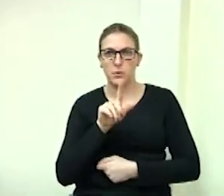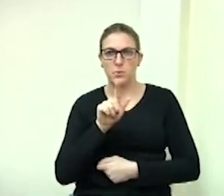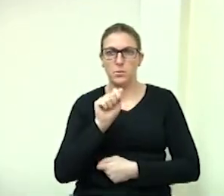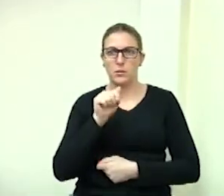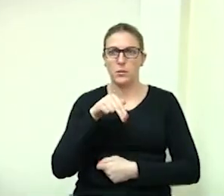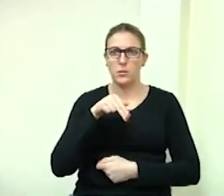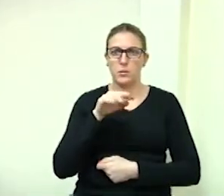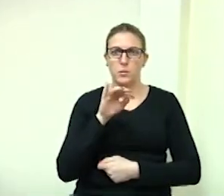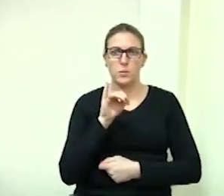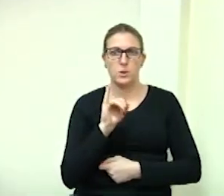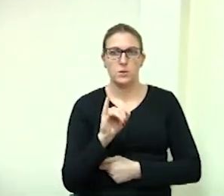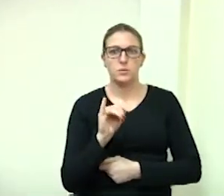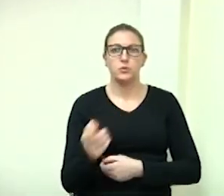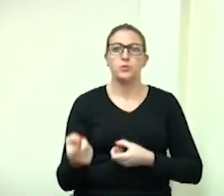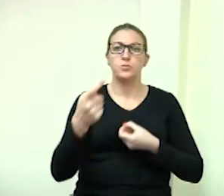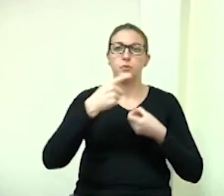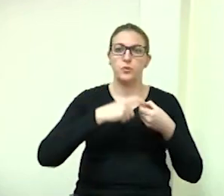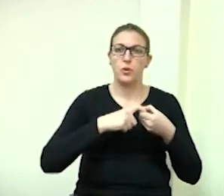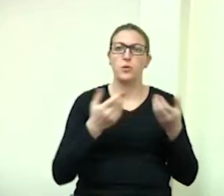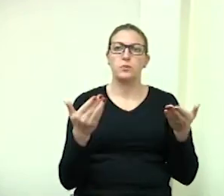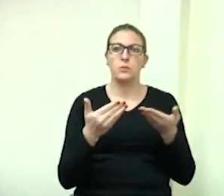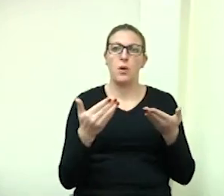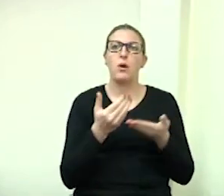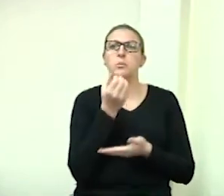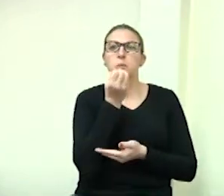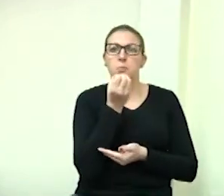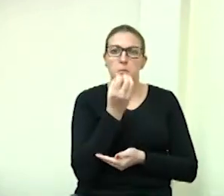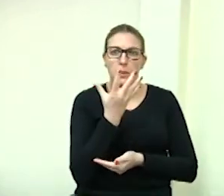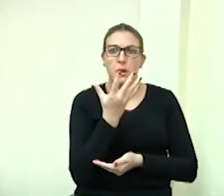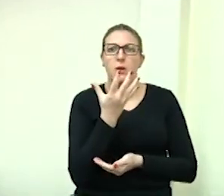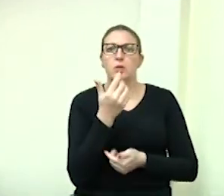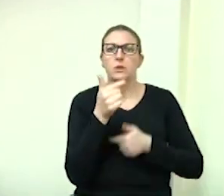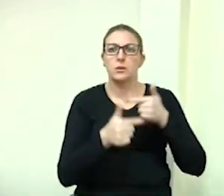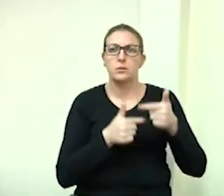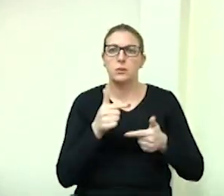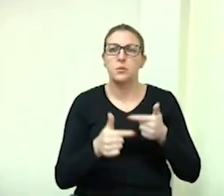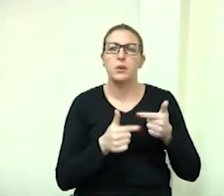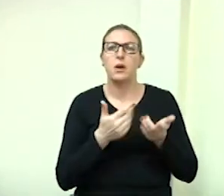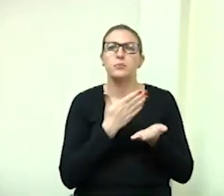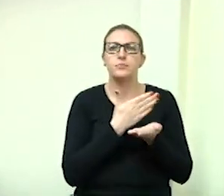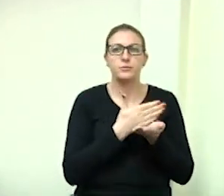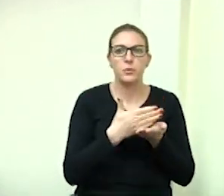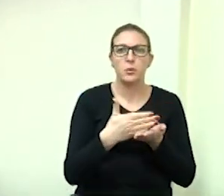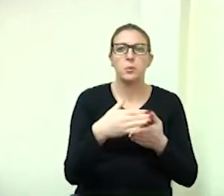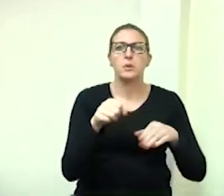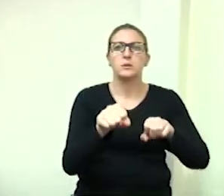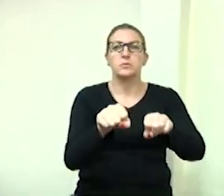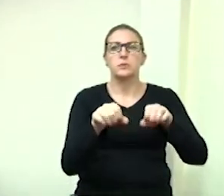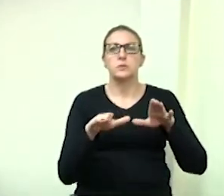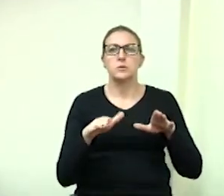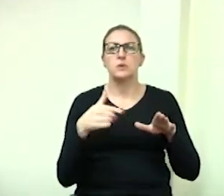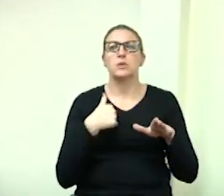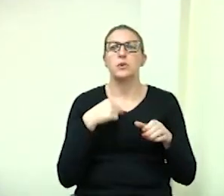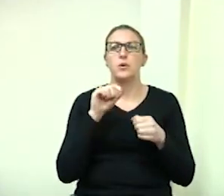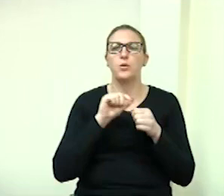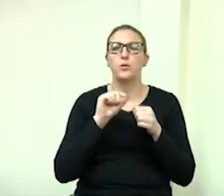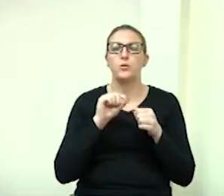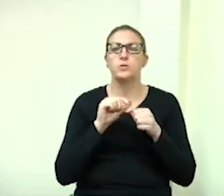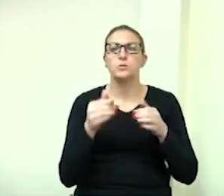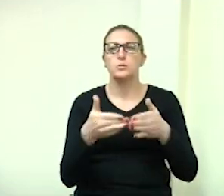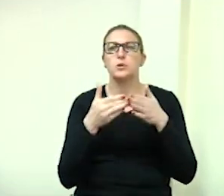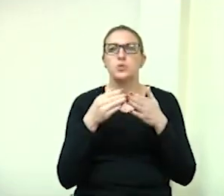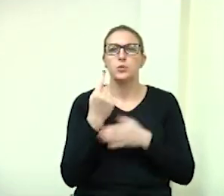restabelecido a esta casa né e no começo da sessão fiz um pedido de um minuto de